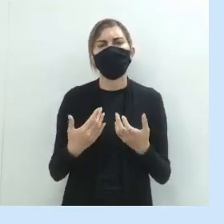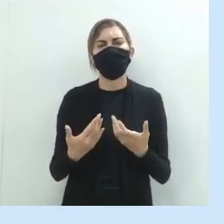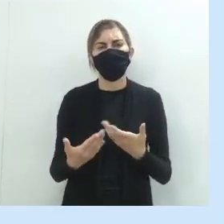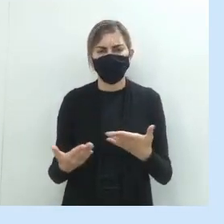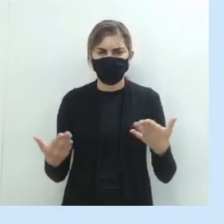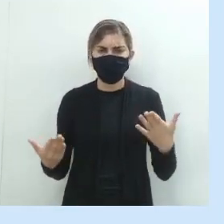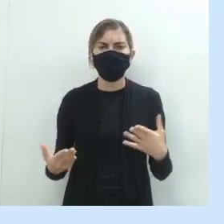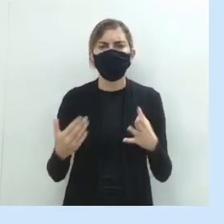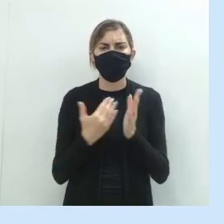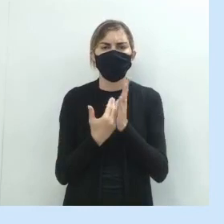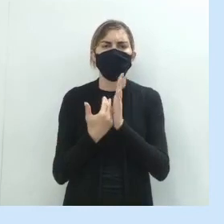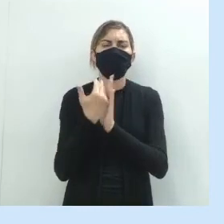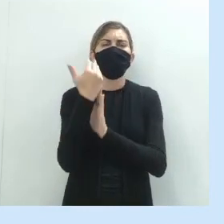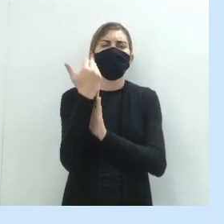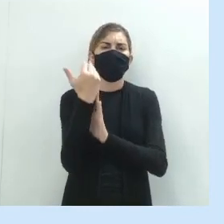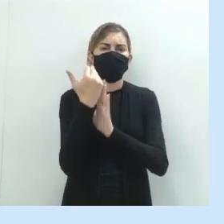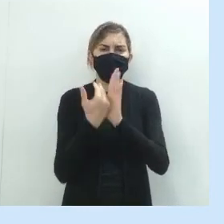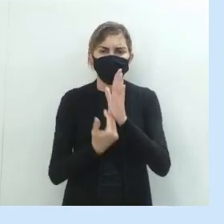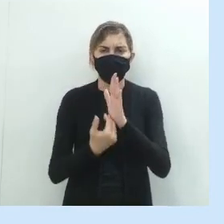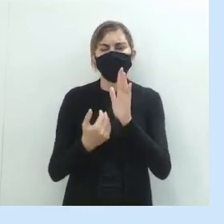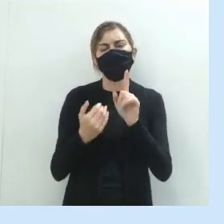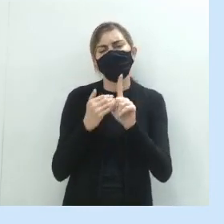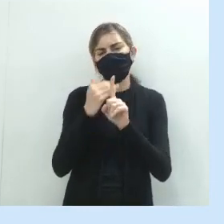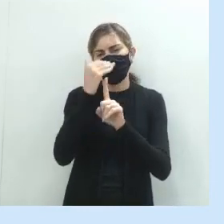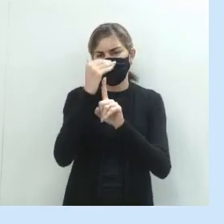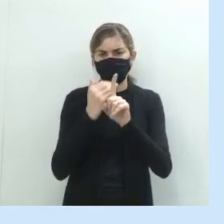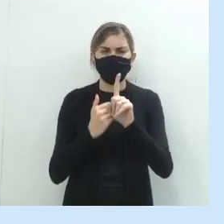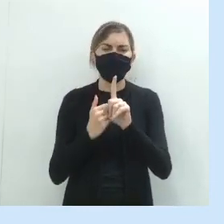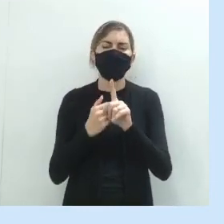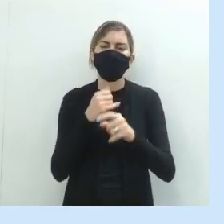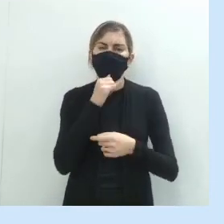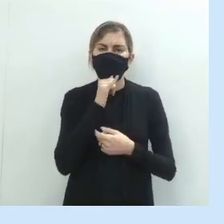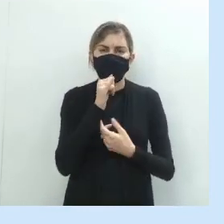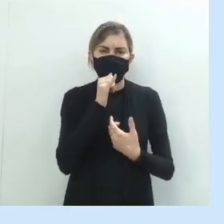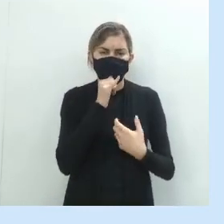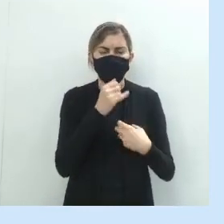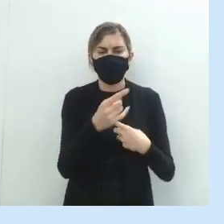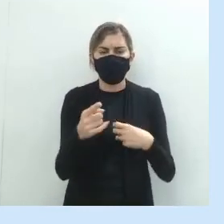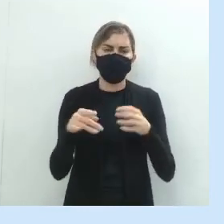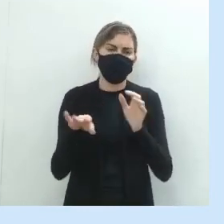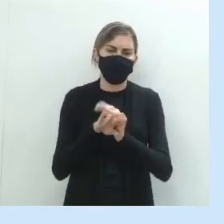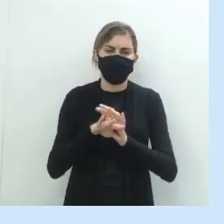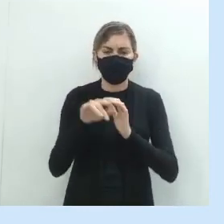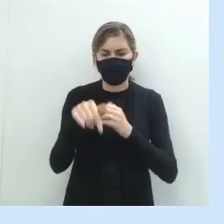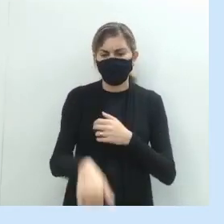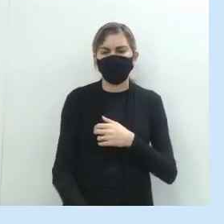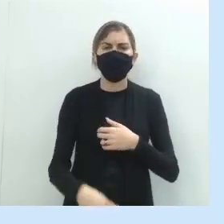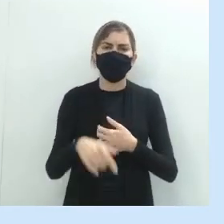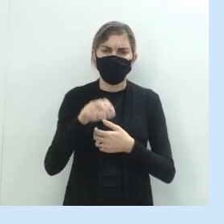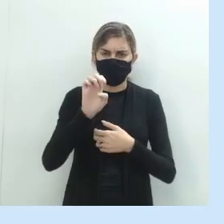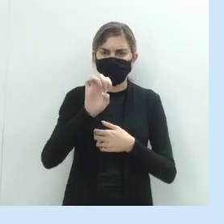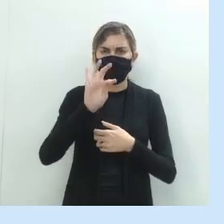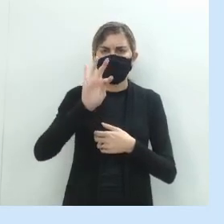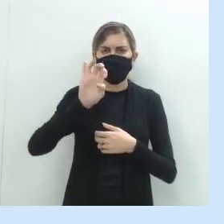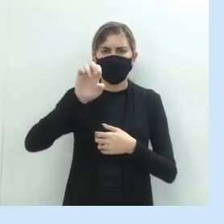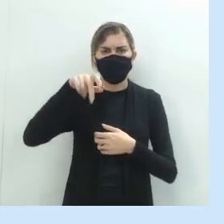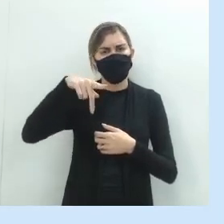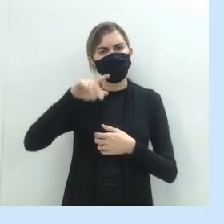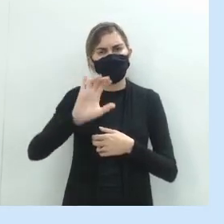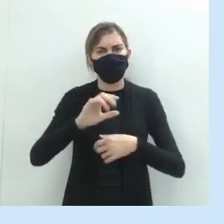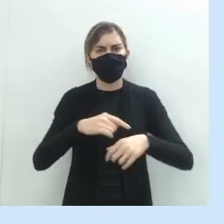intensa, eleva-se o quê? A temperatura. Por exemplo, quando você chega aqui no estúdio do ETEPAC e tem